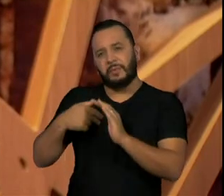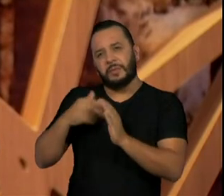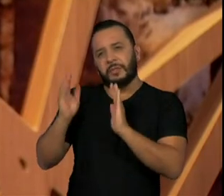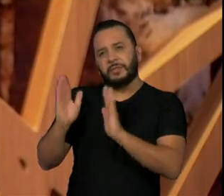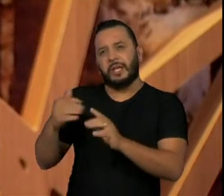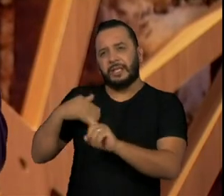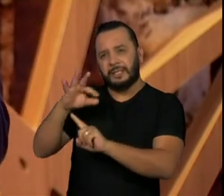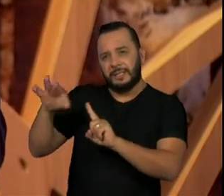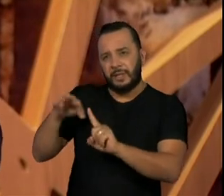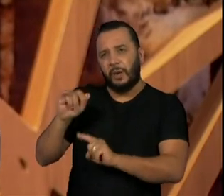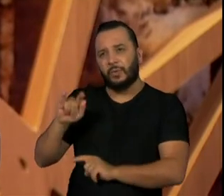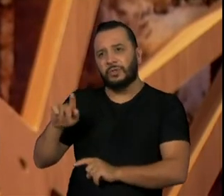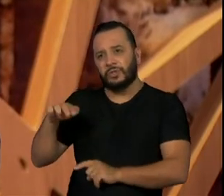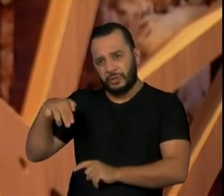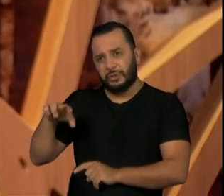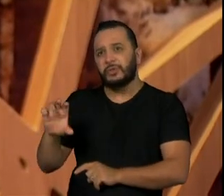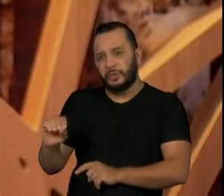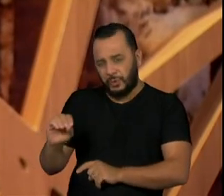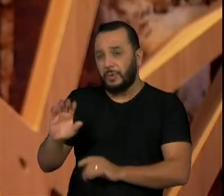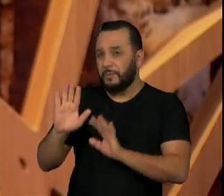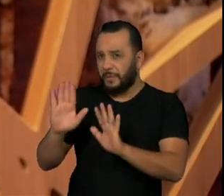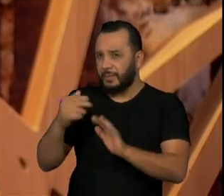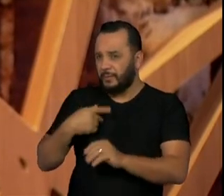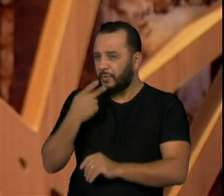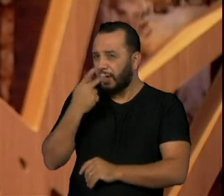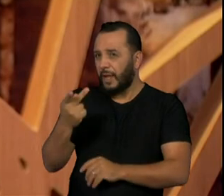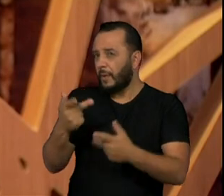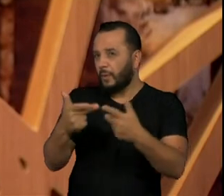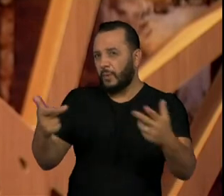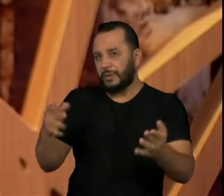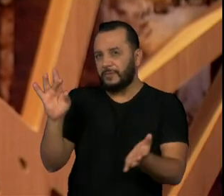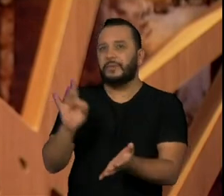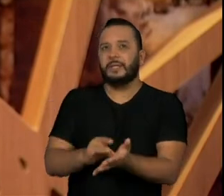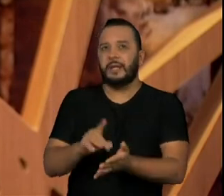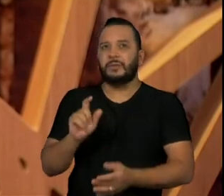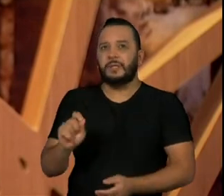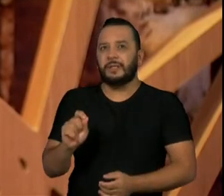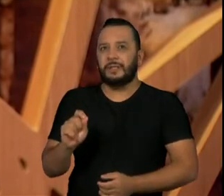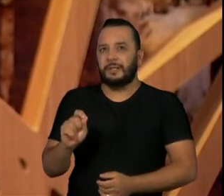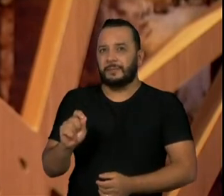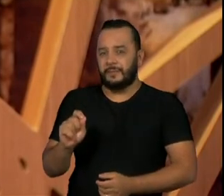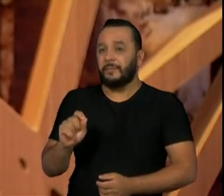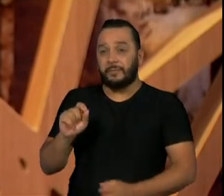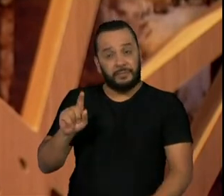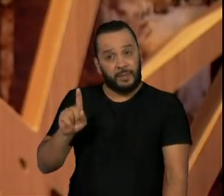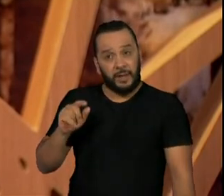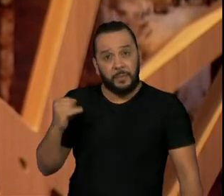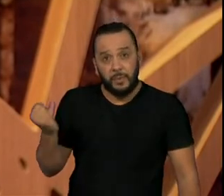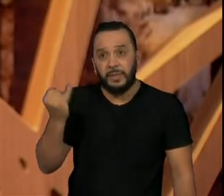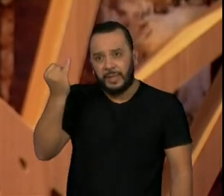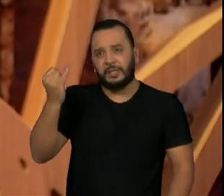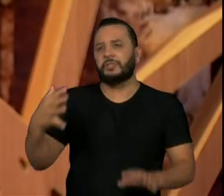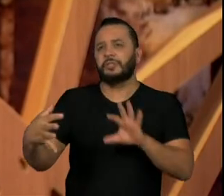o autor do provérbio se perdeu na história, mas eu vou citá-lo, que ele continua sendo verdadeiro. No essencial, unidade. No